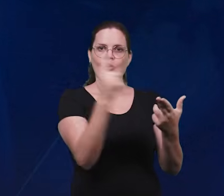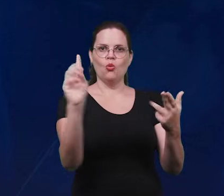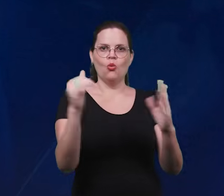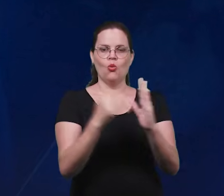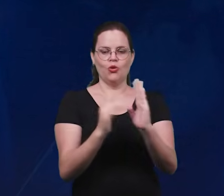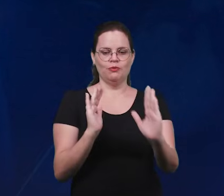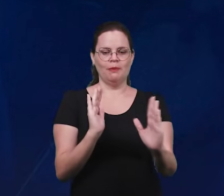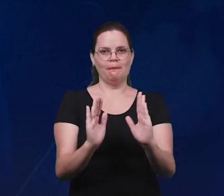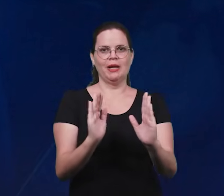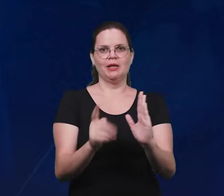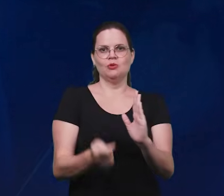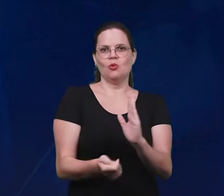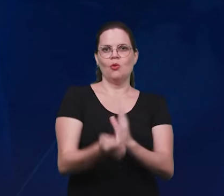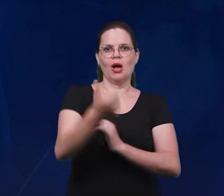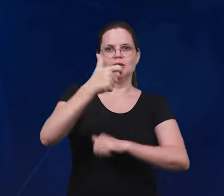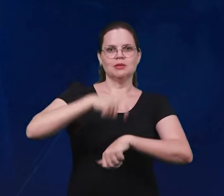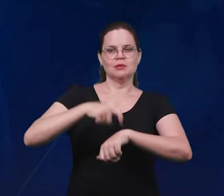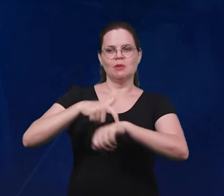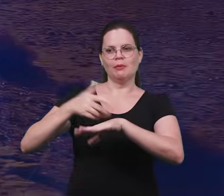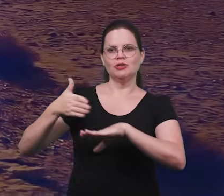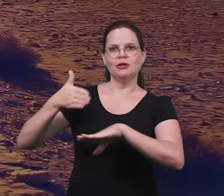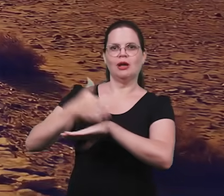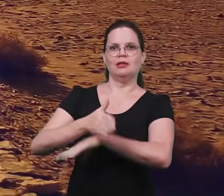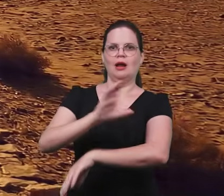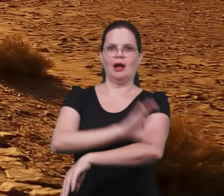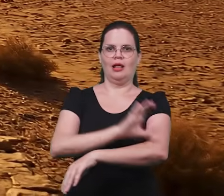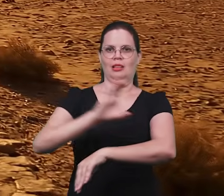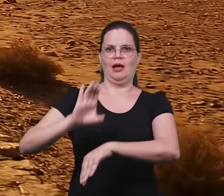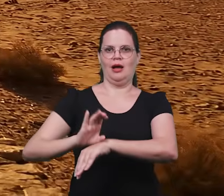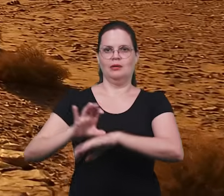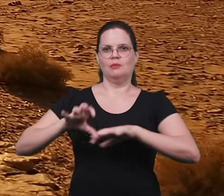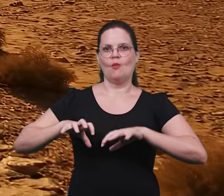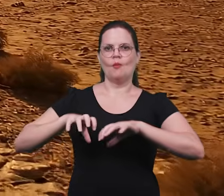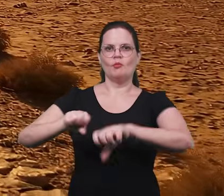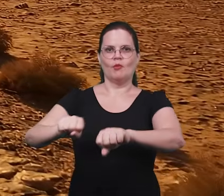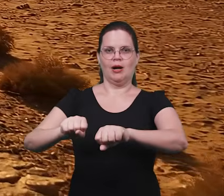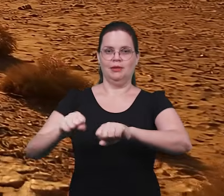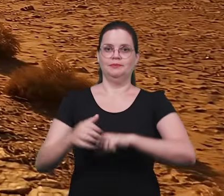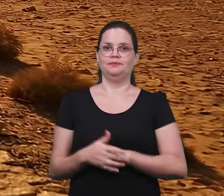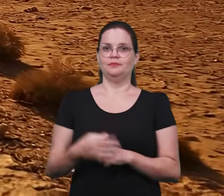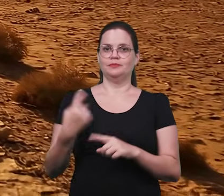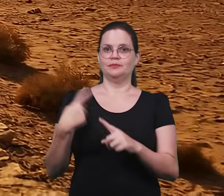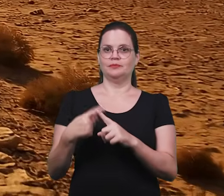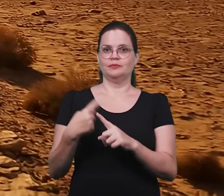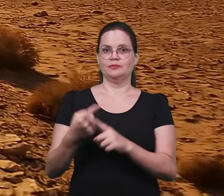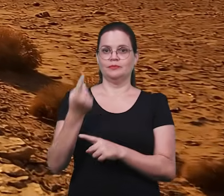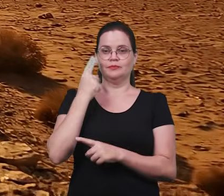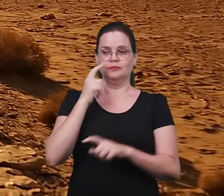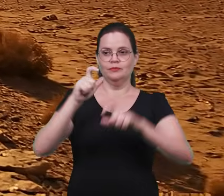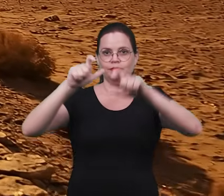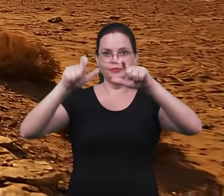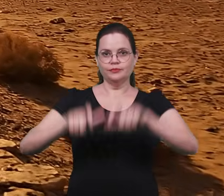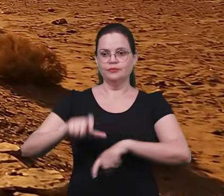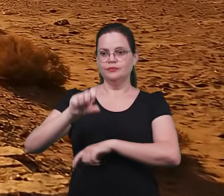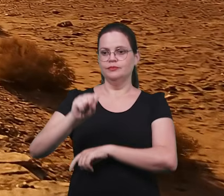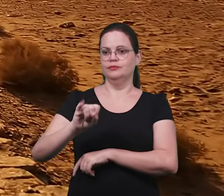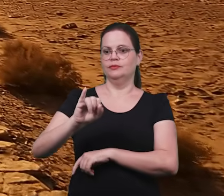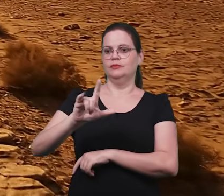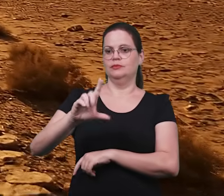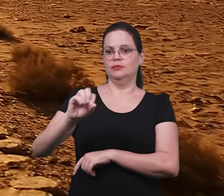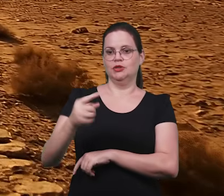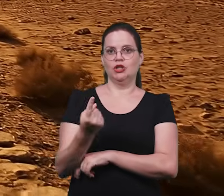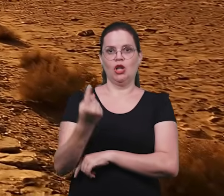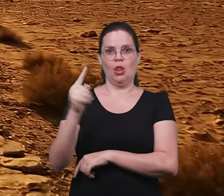último momento da caminhada que agora se aproxima do seu fim na cidade de Siló, em